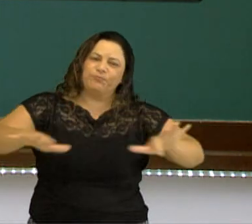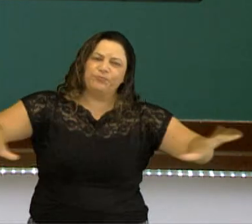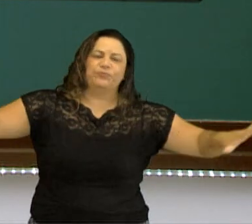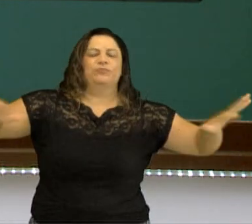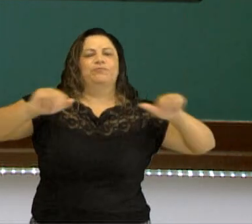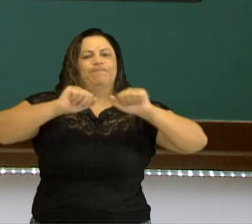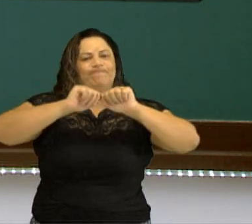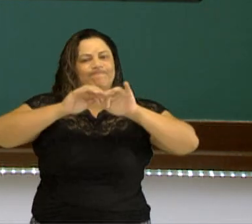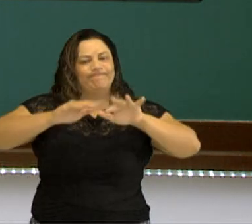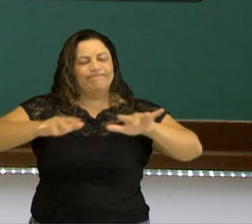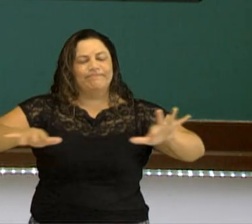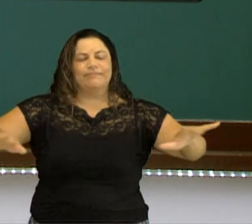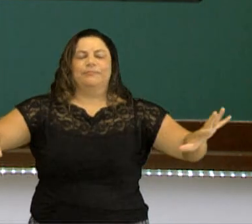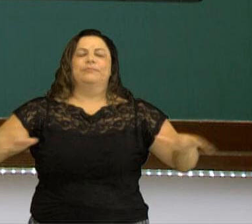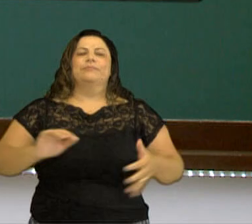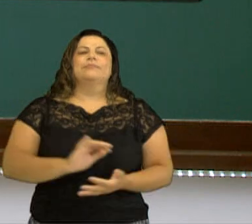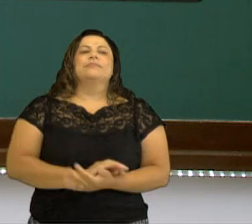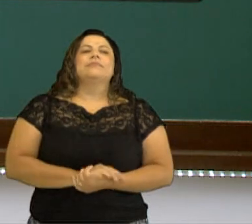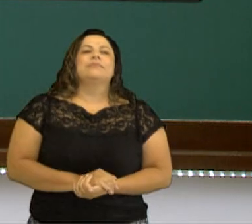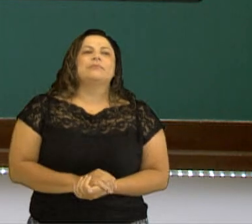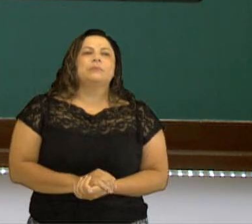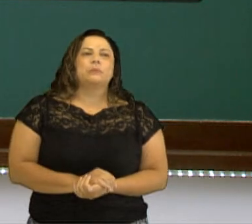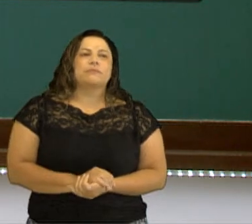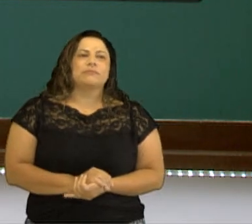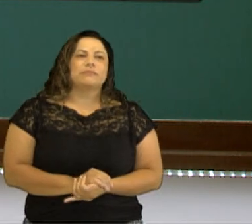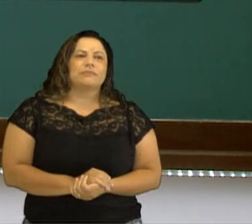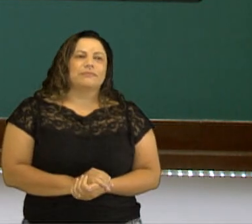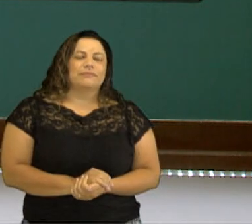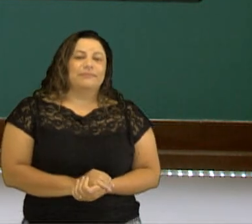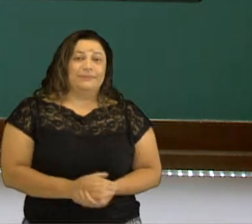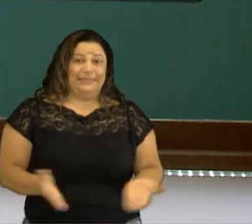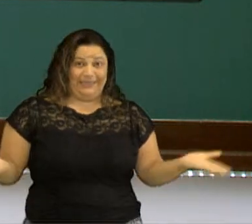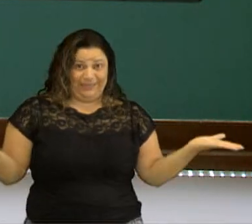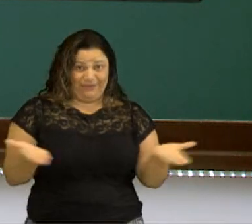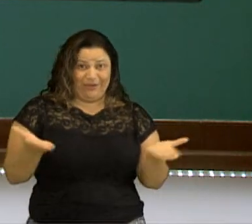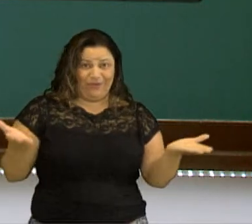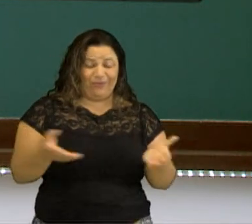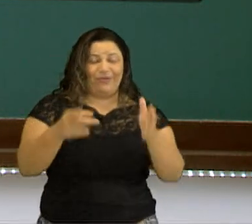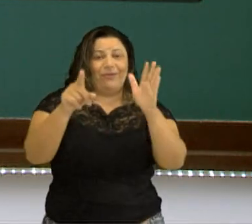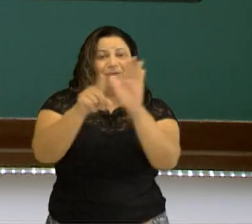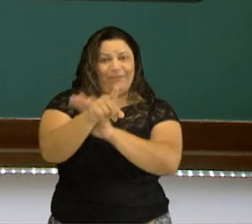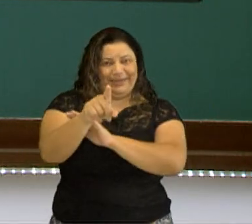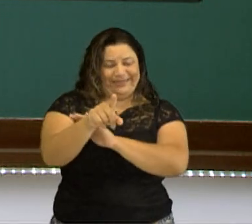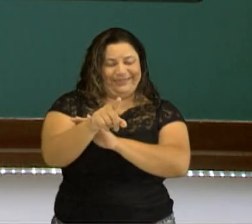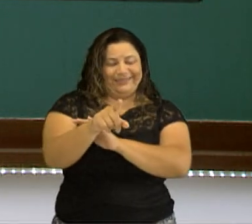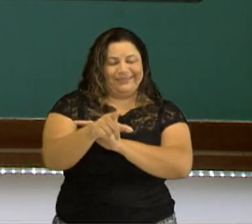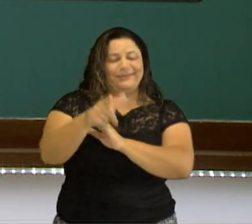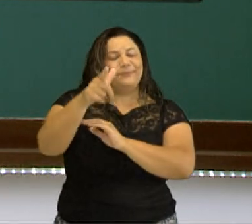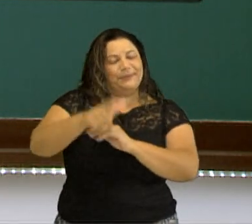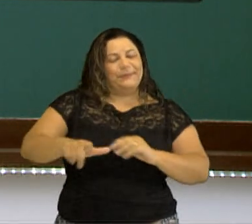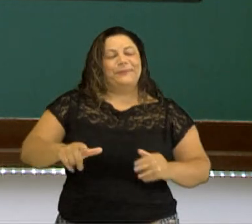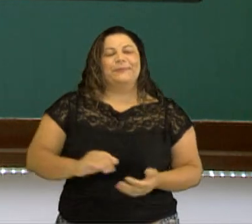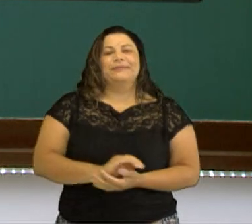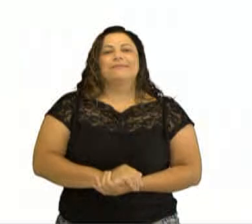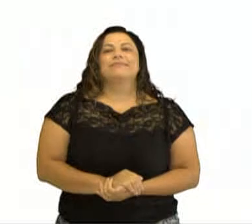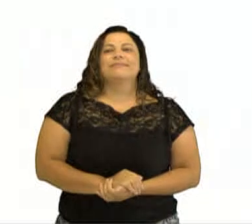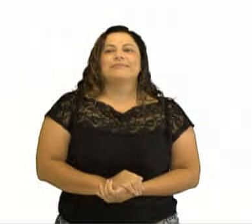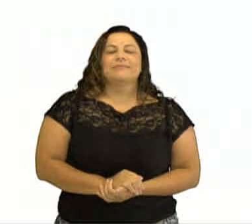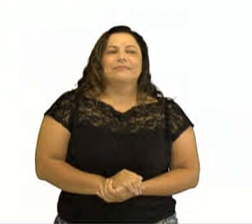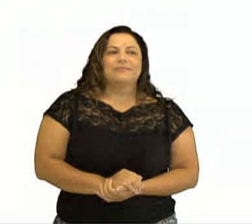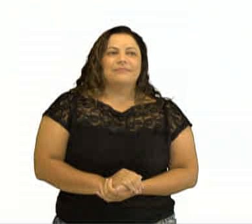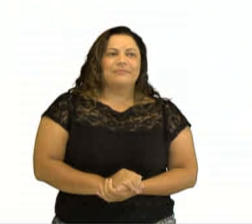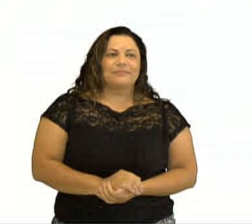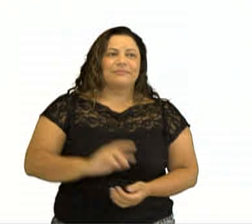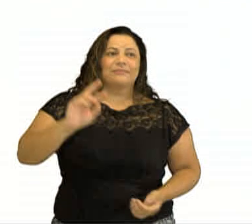alcançar novas pessoas. Então agora vamos fazer mais um quiz sobre essas viroses.